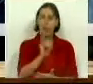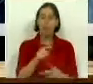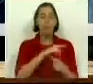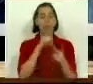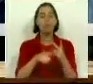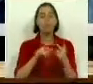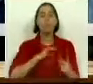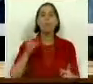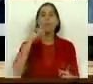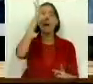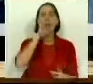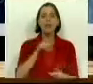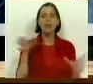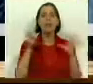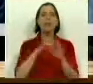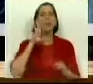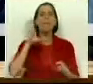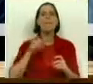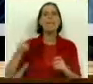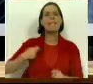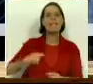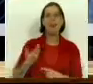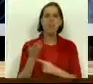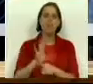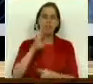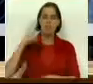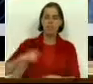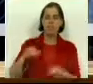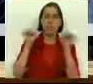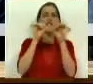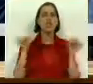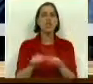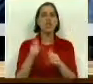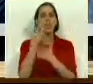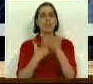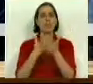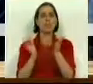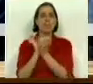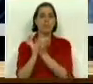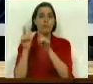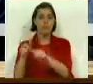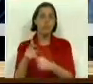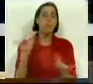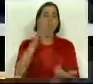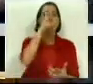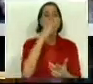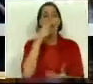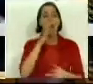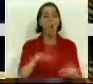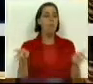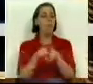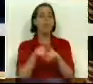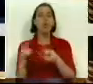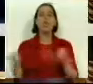Sr. Primeiro-Ministro, no caso das pensões, nomeadamente as pensões do sistema contributivo, o Governo age como um